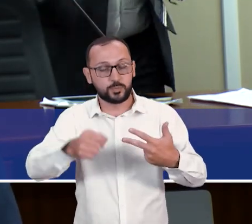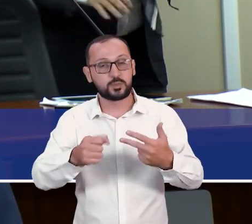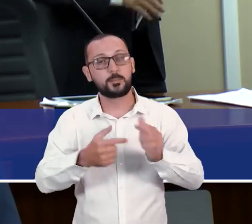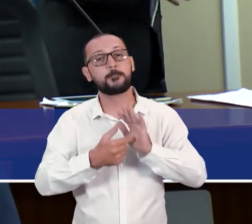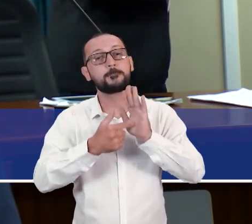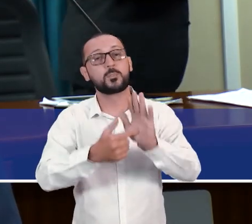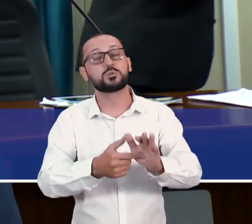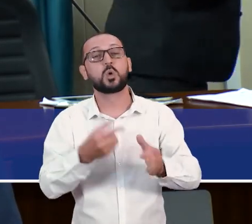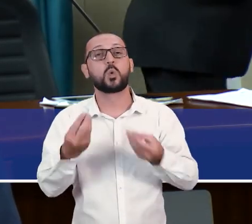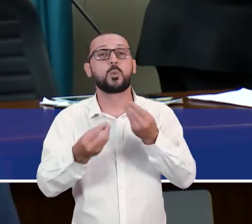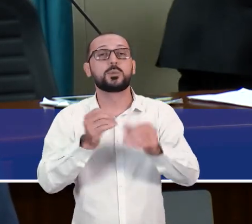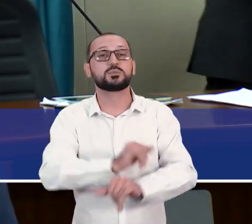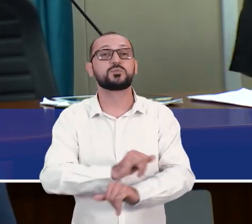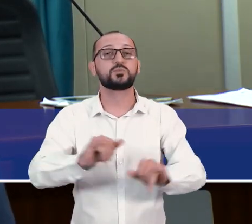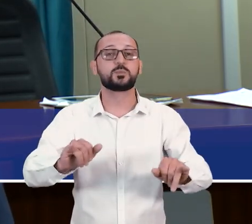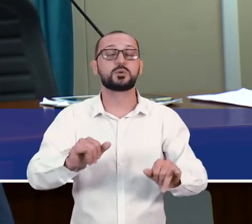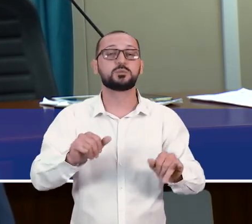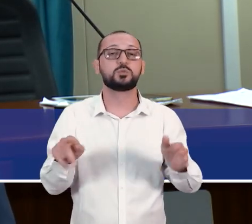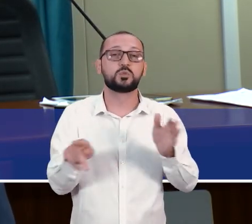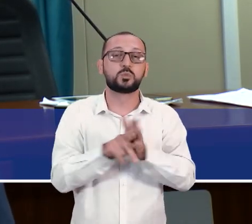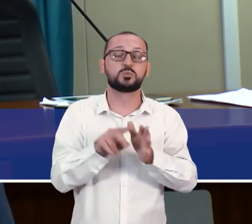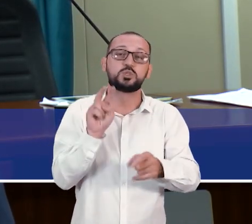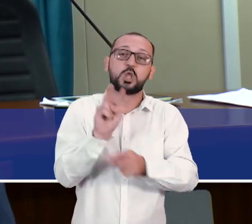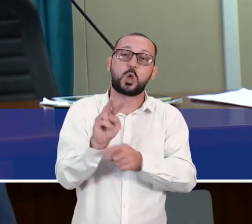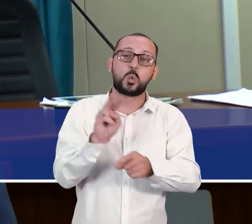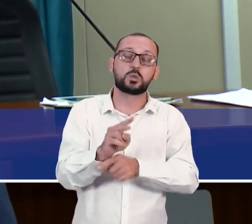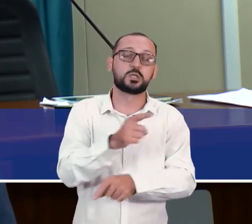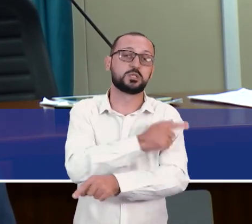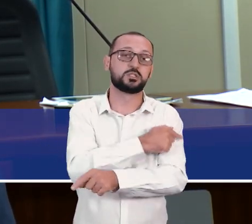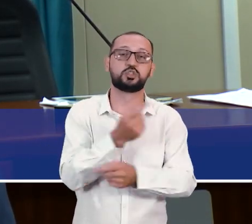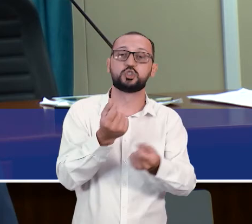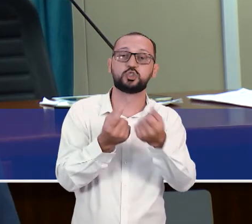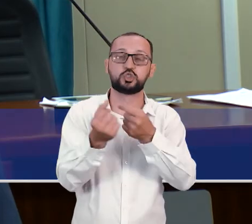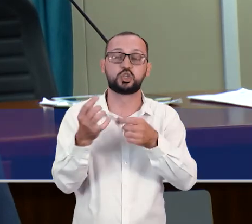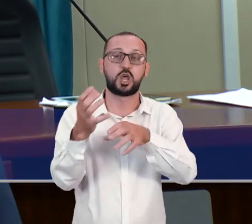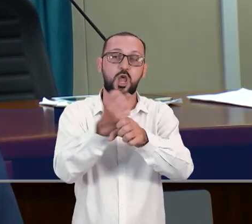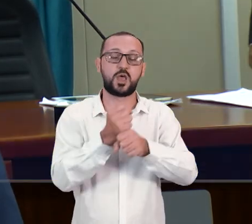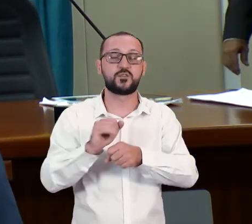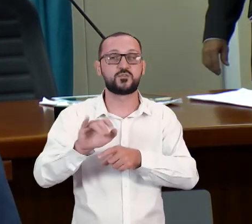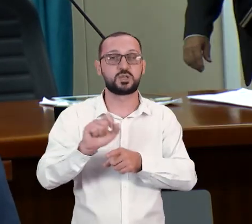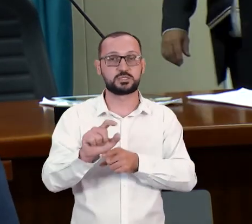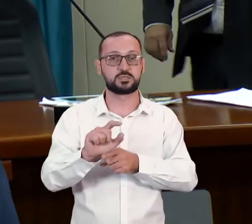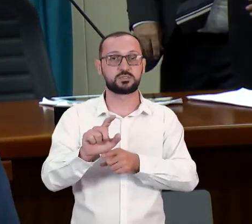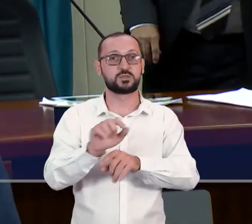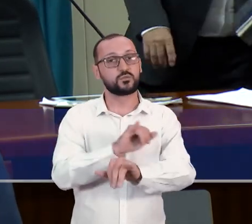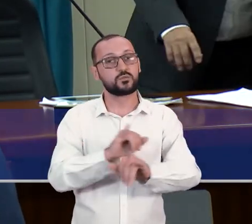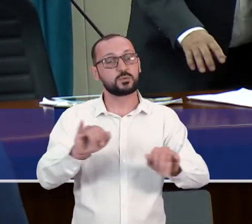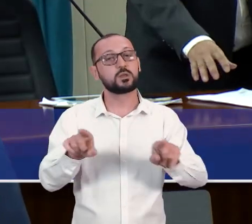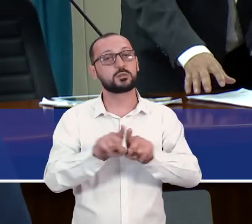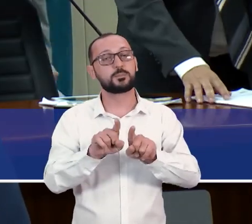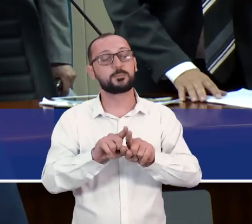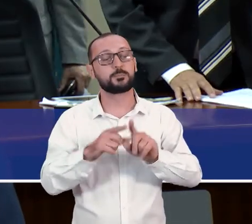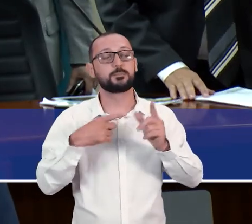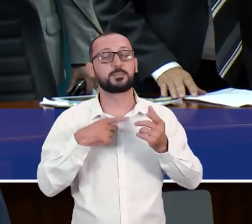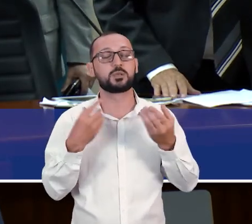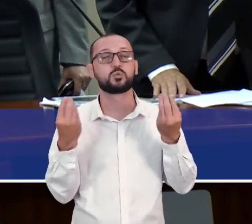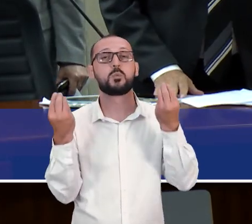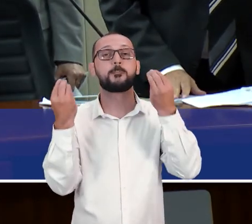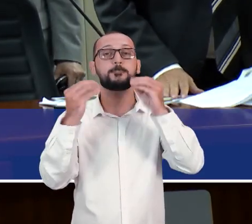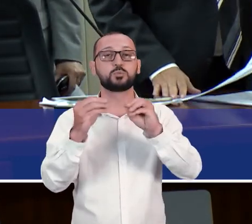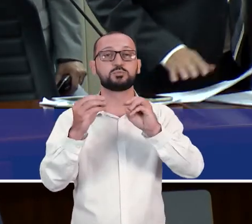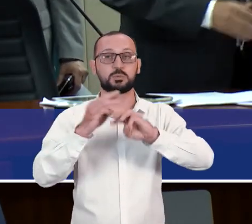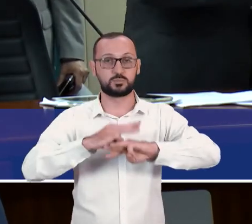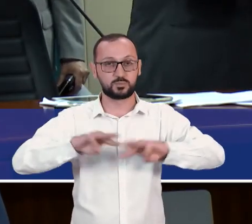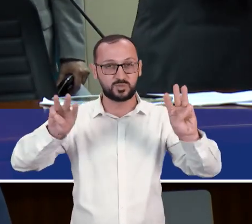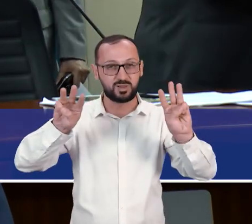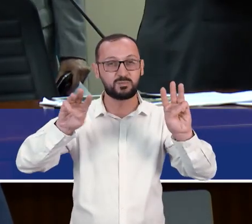órgãos disponibilizarem as informações de sua gestão fiscal. Essas informações, que também são disponibilizadas nos portais